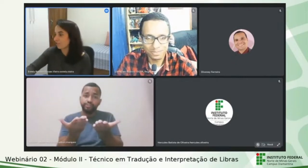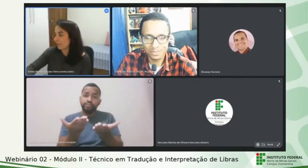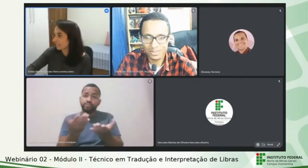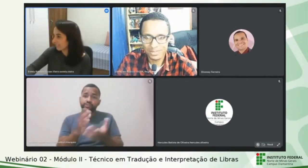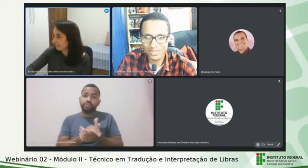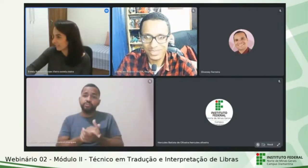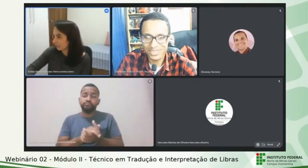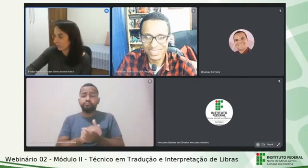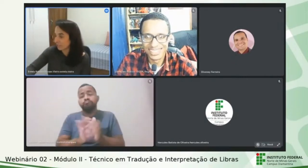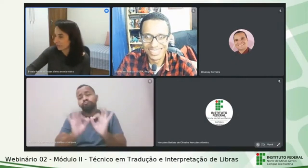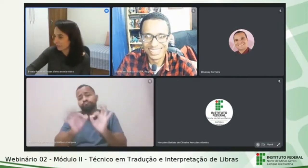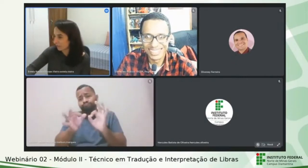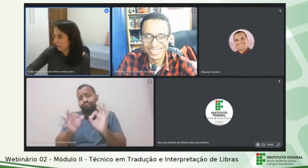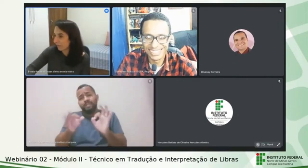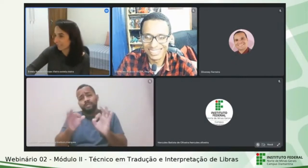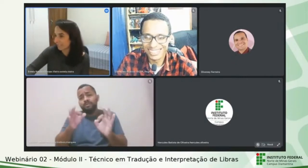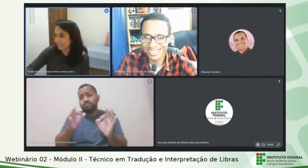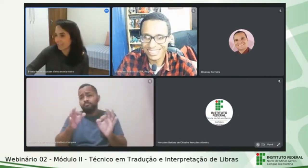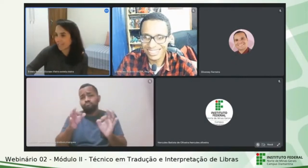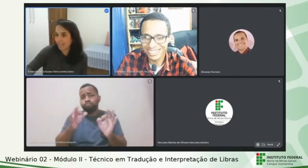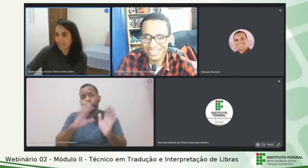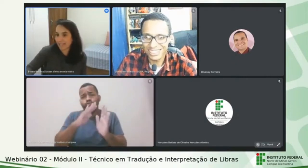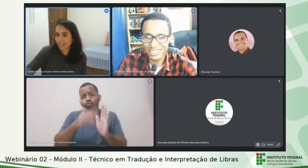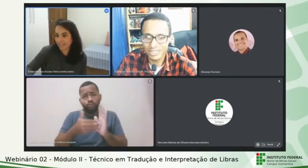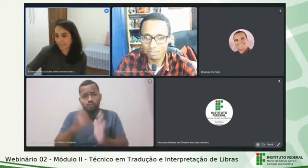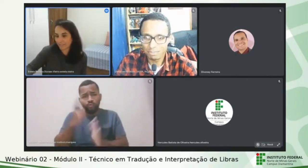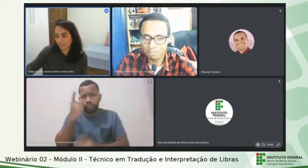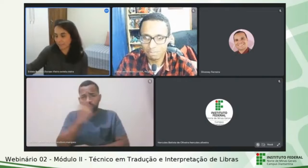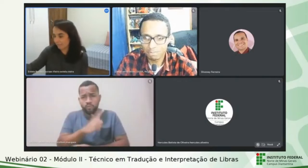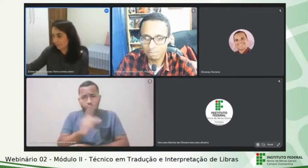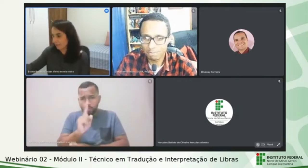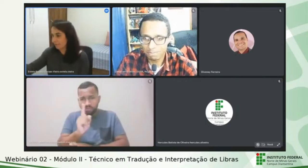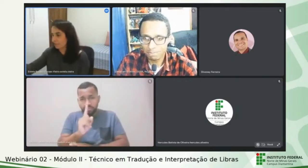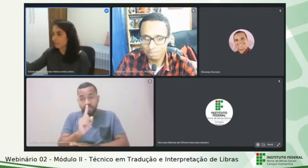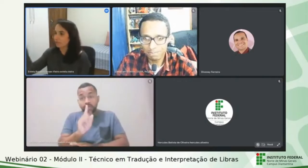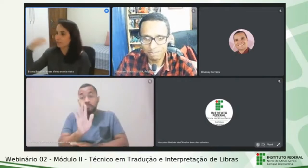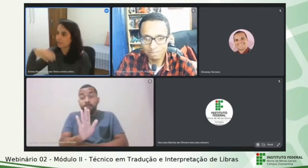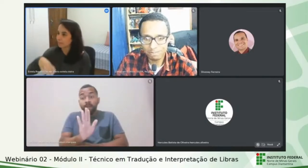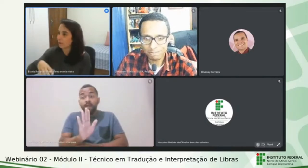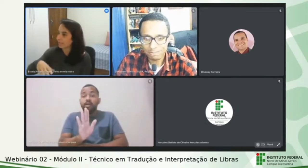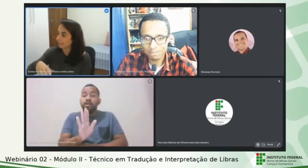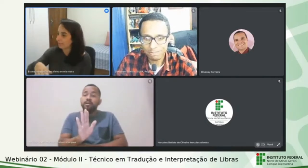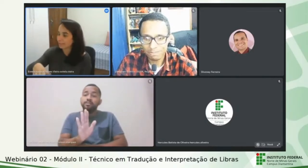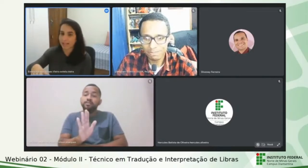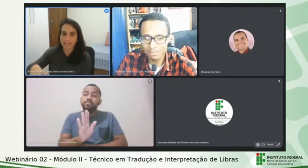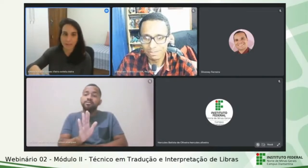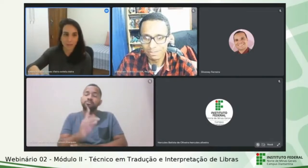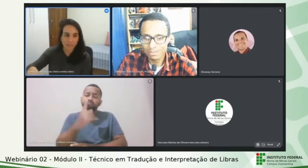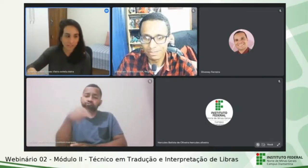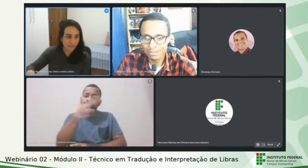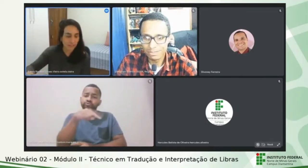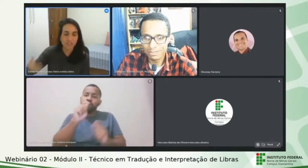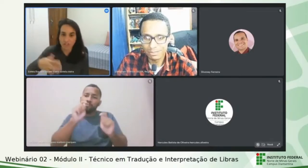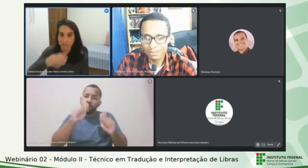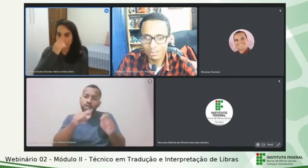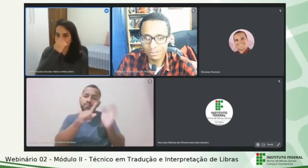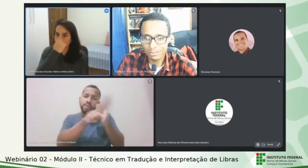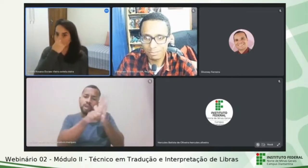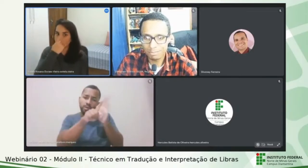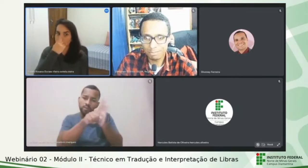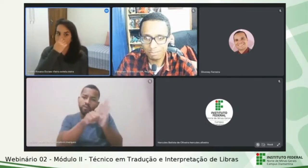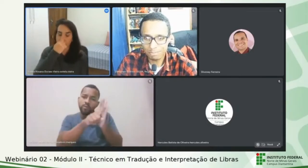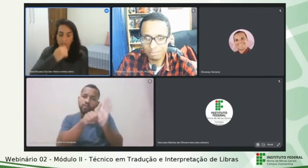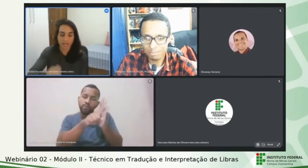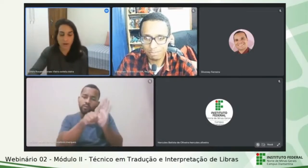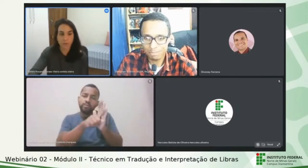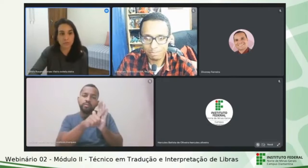Obviamente, a gente não vai conseguir fazer todas, pessoal, mas, de repente, vocês podem passar as perguntas para a gente passa